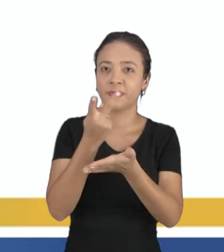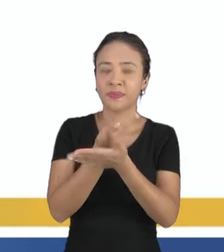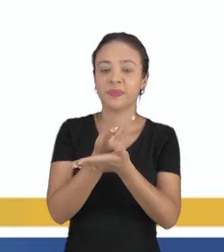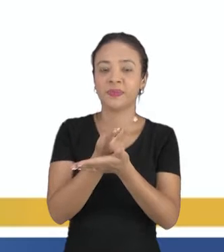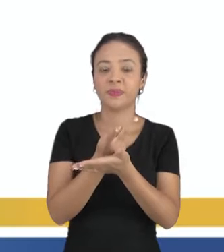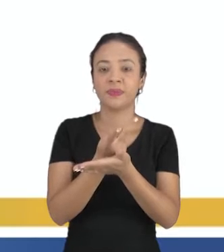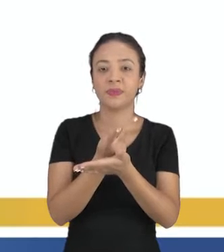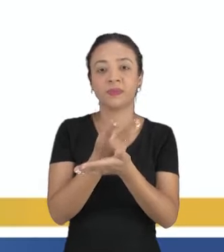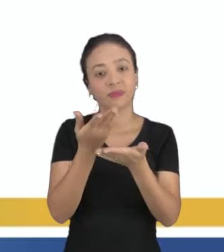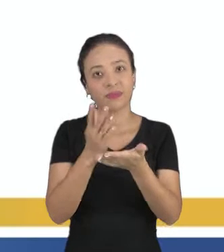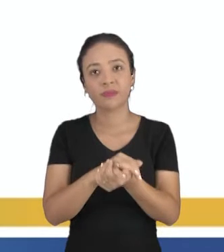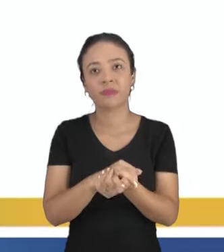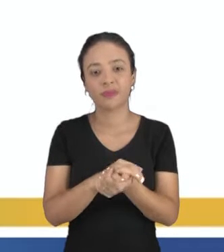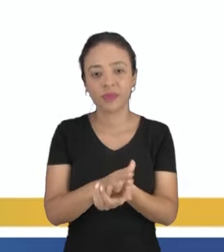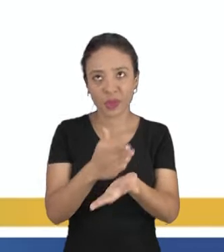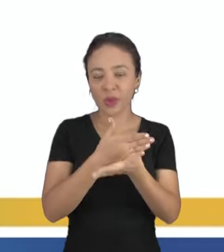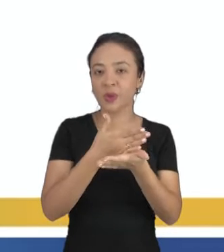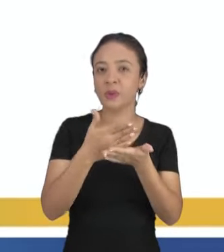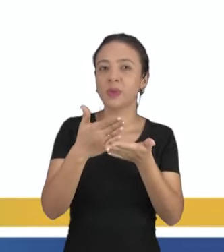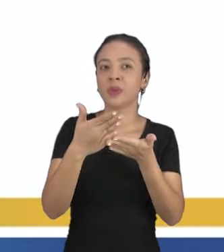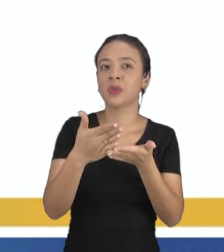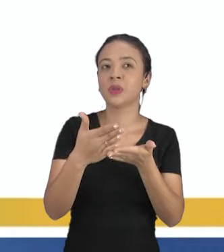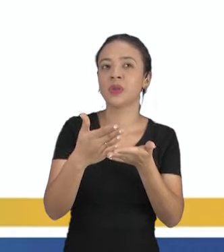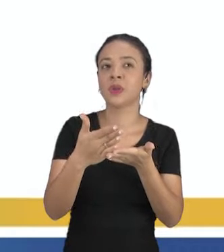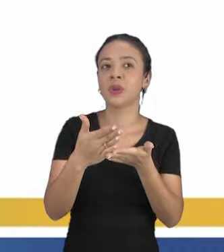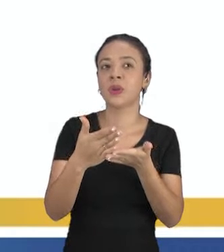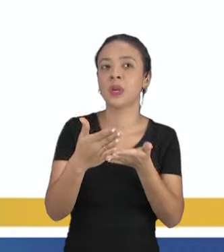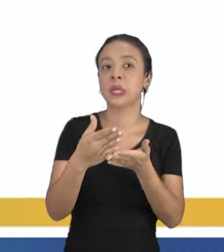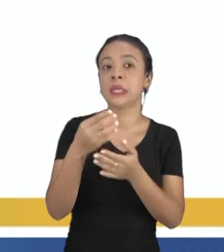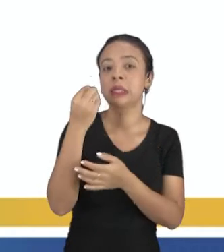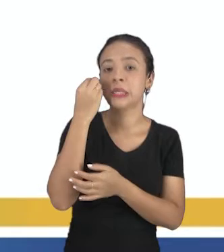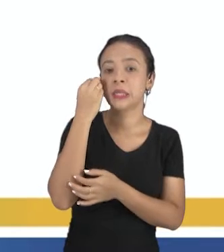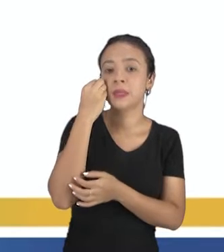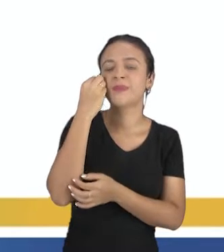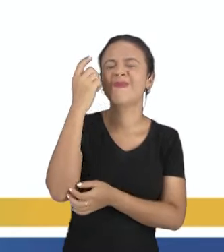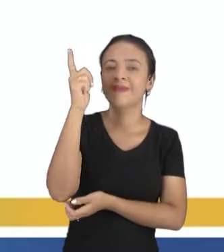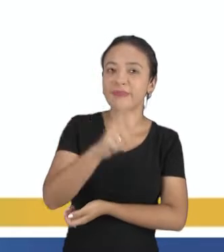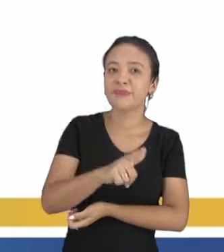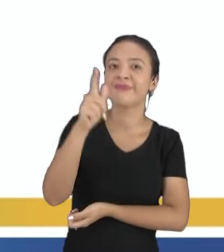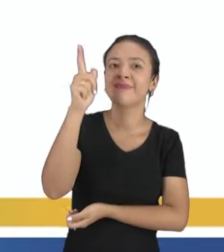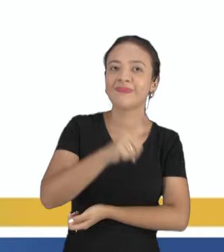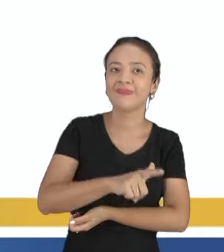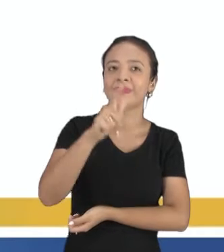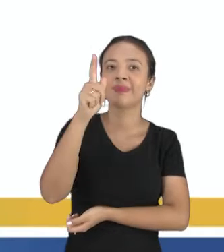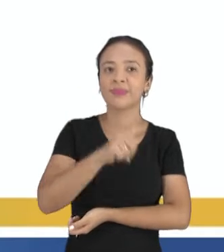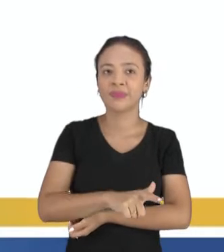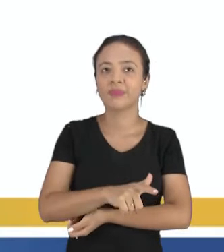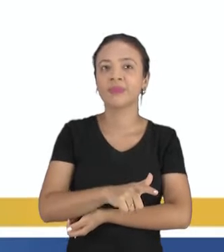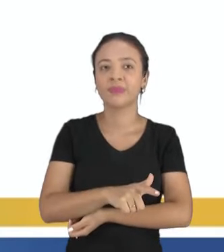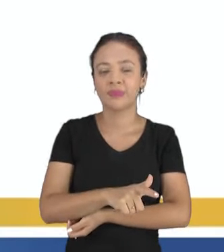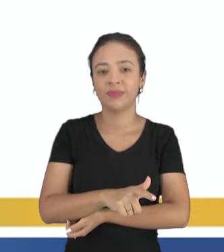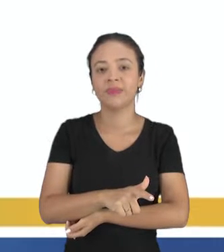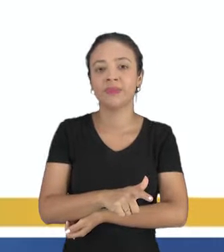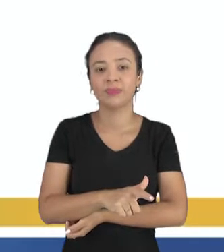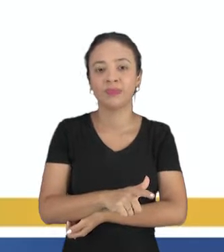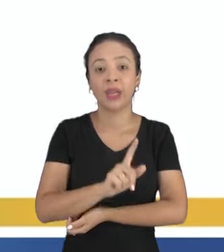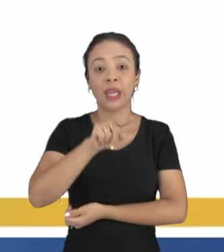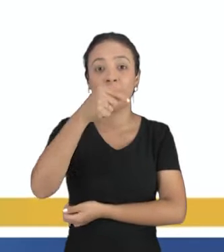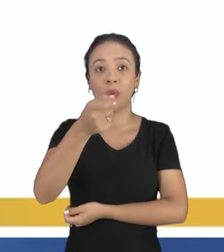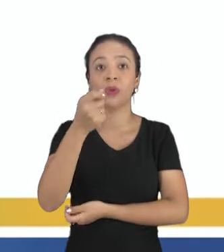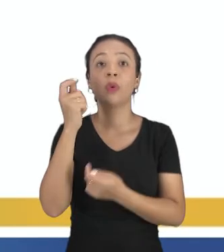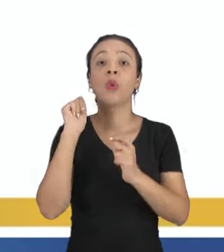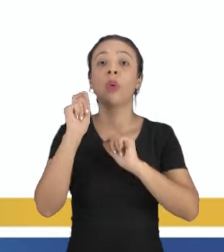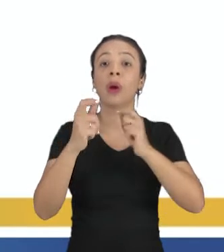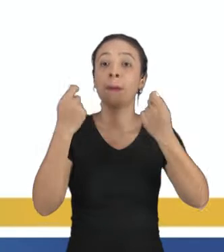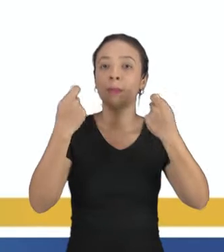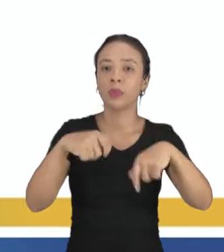incorreta, ele iniciou a nova tentativa imediatamente após a